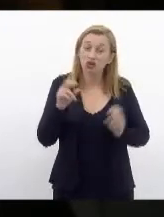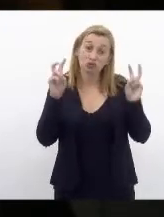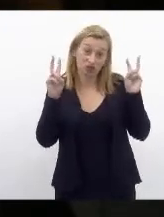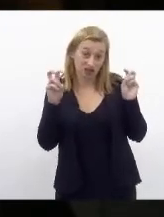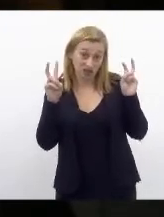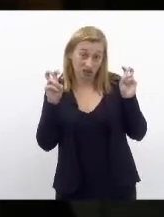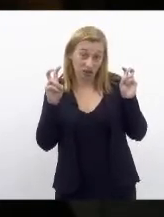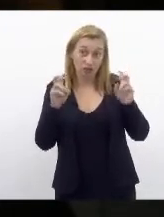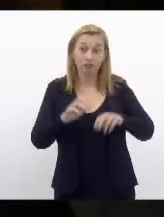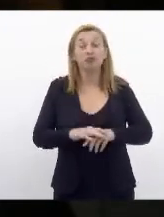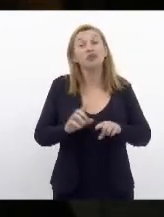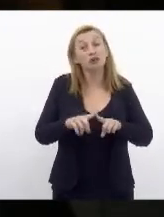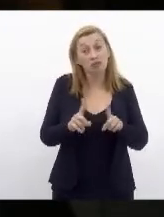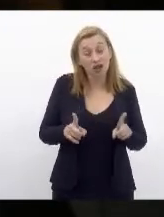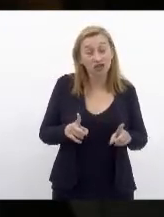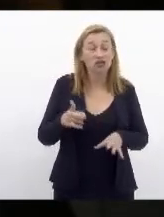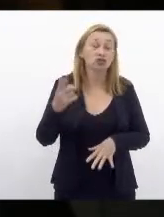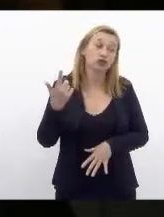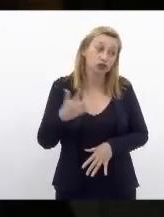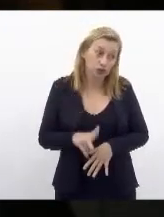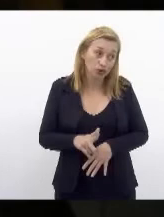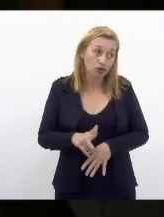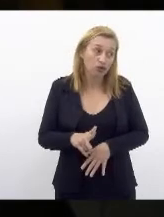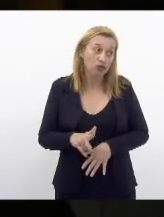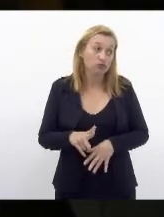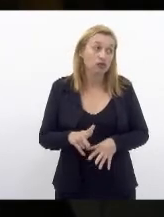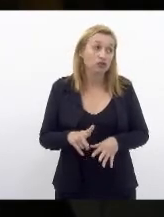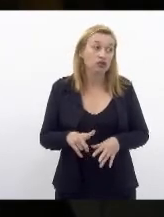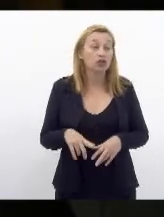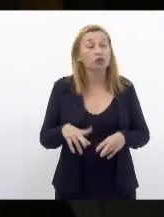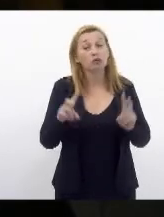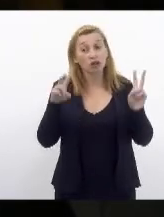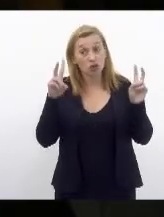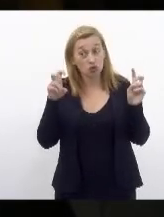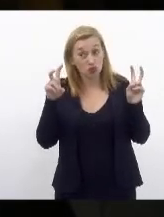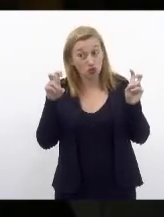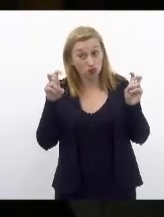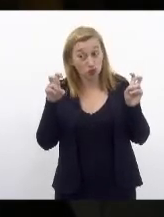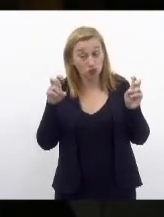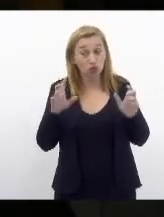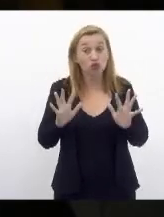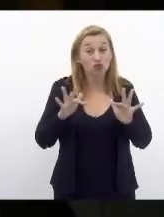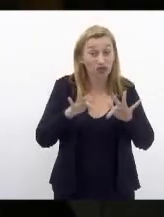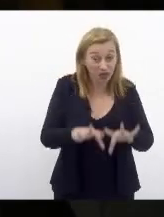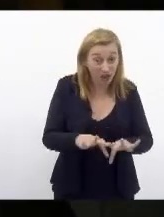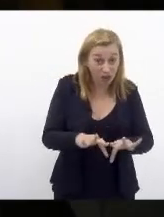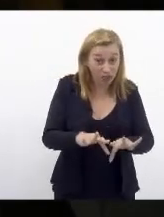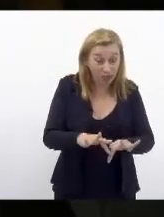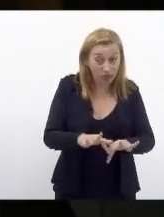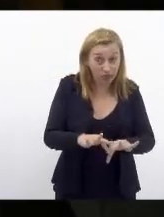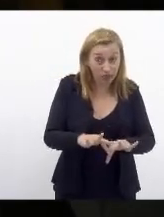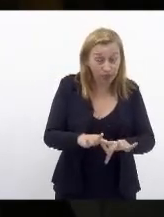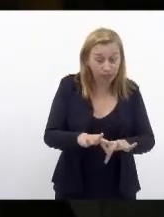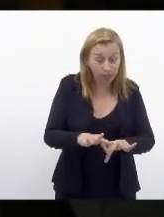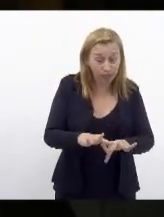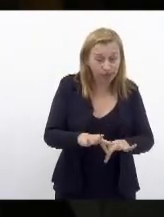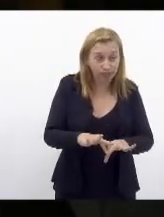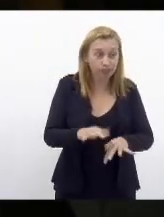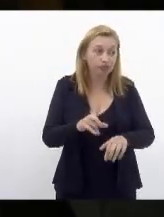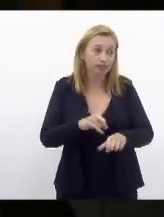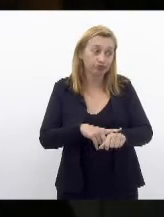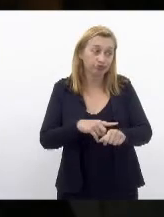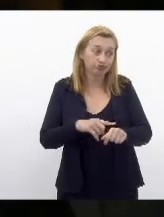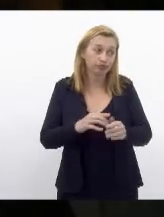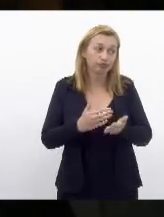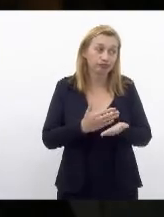tema. Mas, como novamente veio a baila no final do expediente